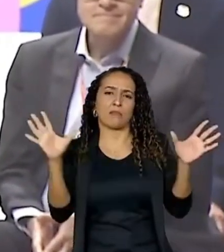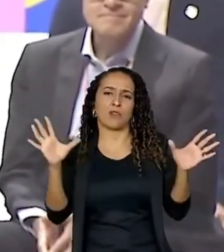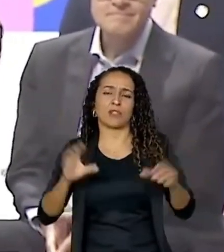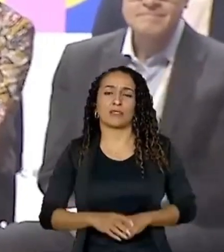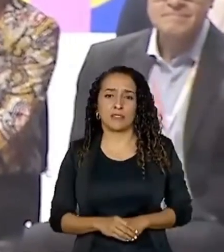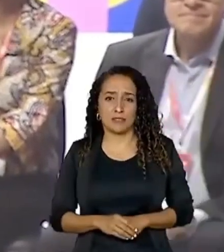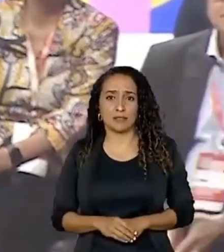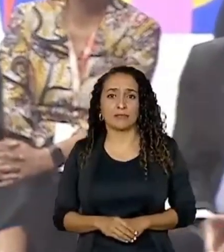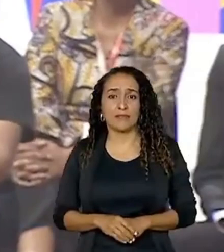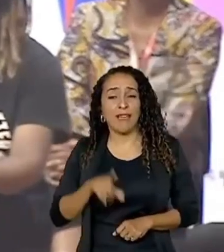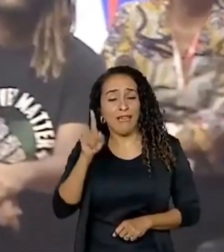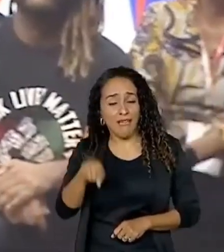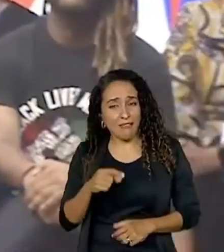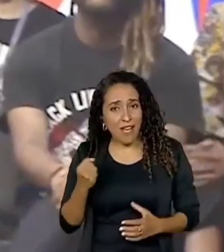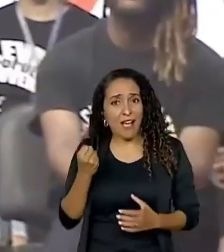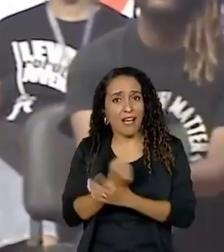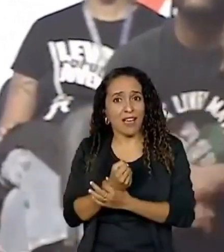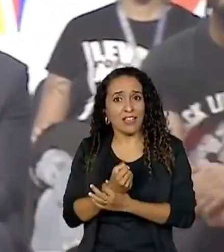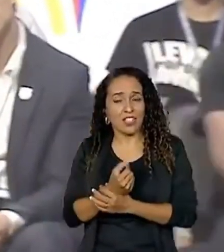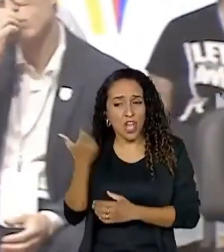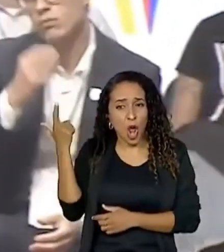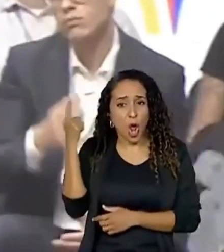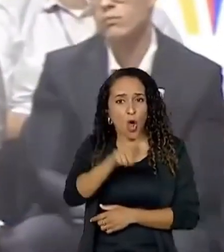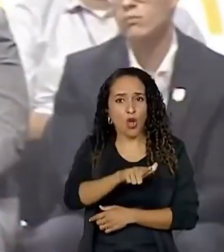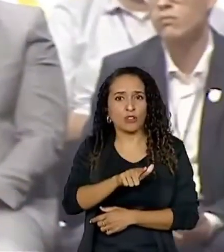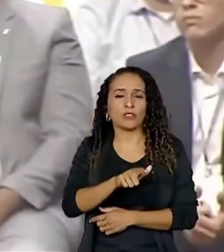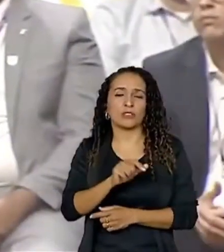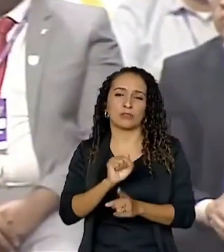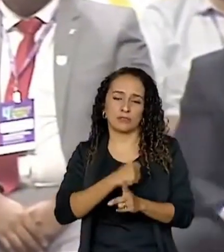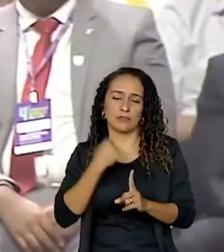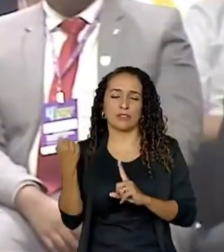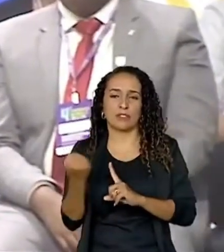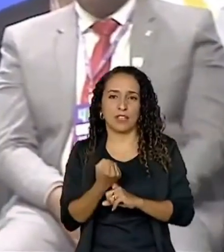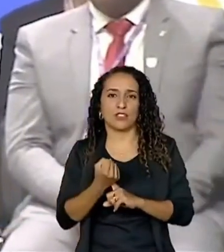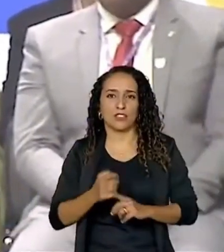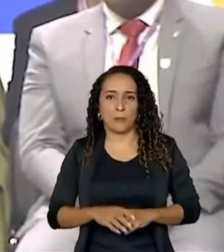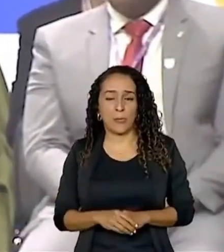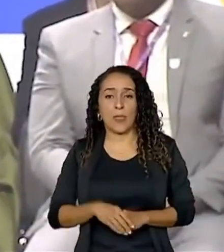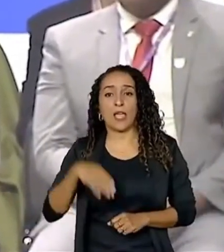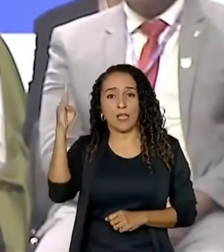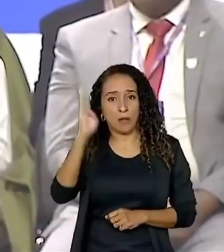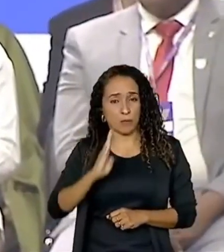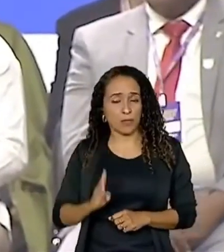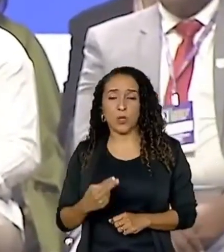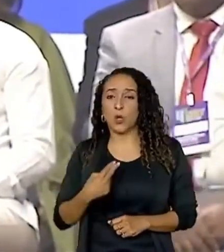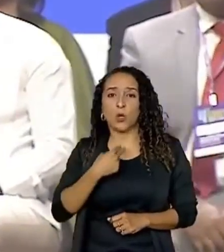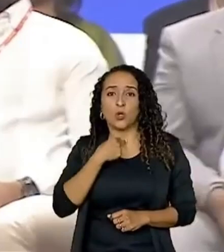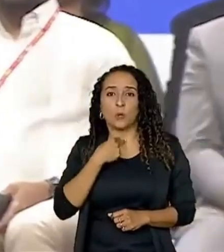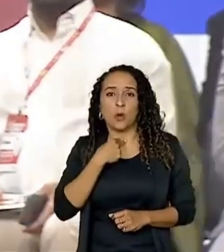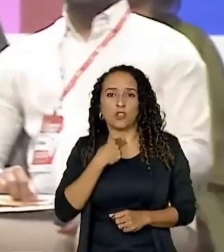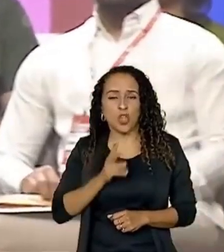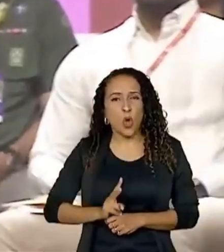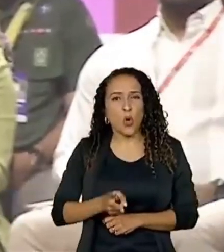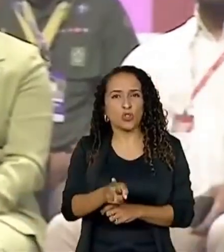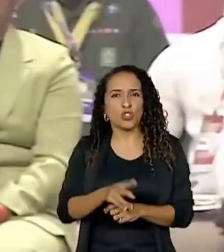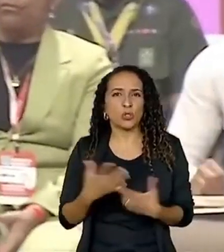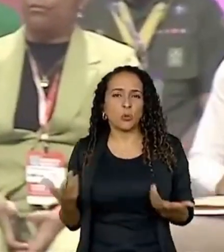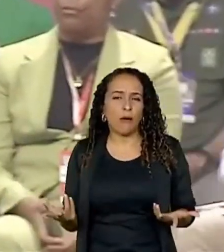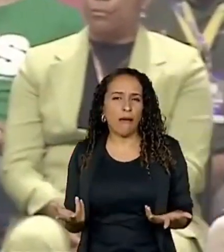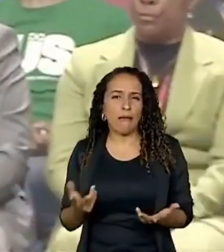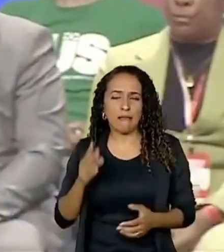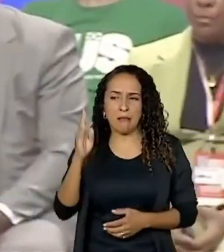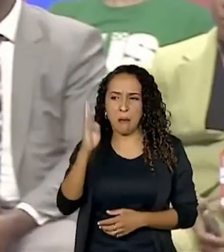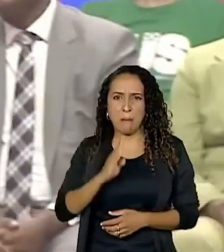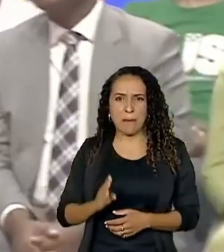É isso que vai garantir as conquistas dessa sociedade. O Brasil não pode mais continuar sendo um